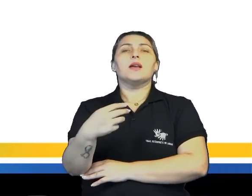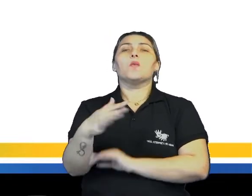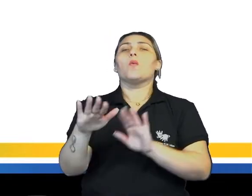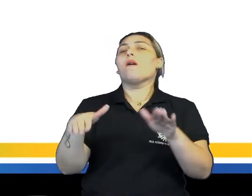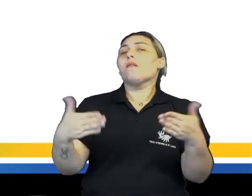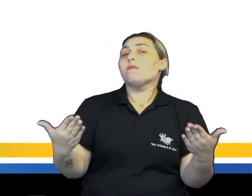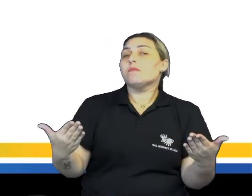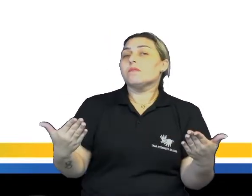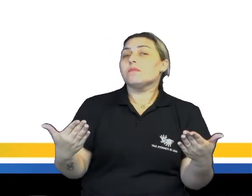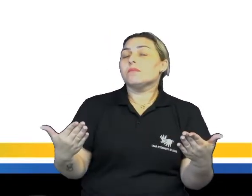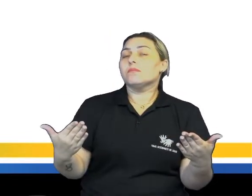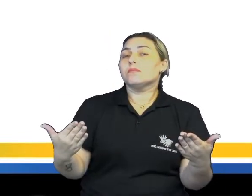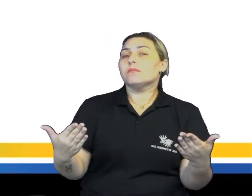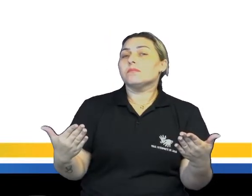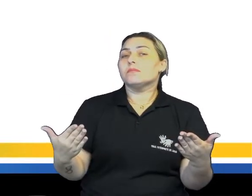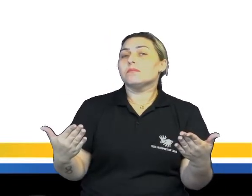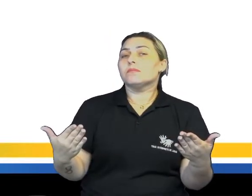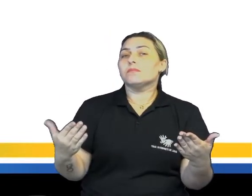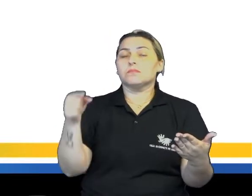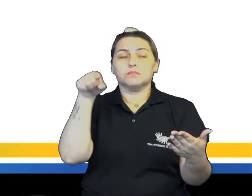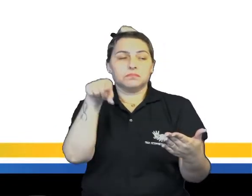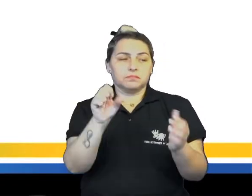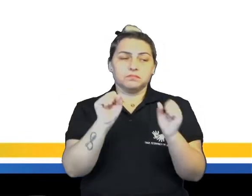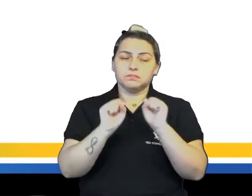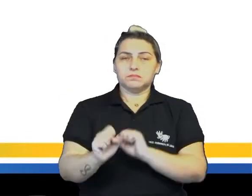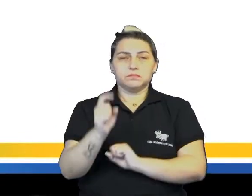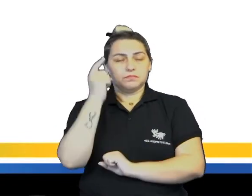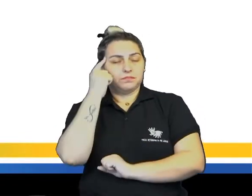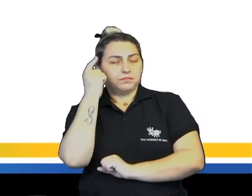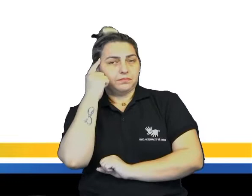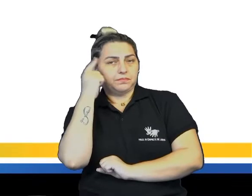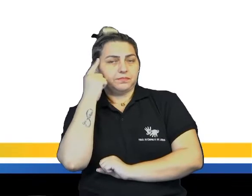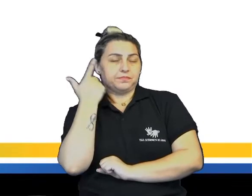ou é ímpar? Você pode pensar assim,